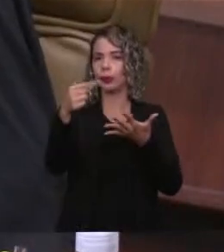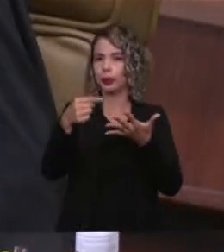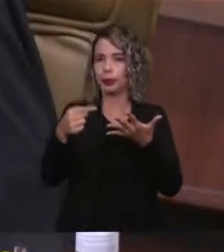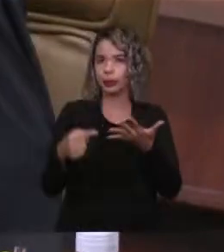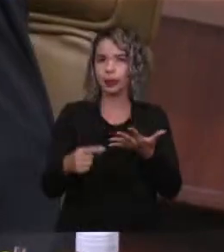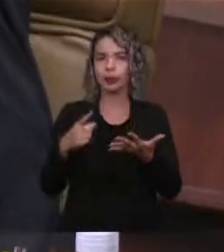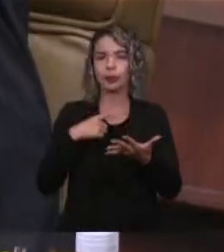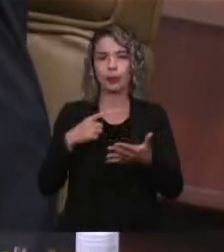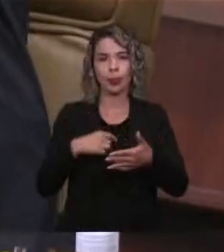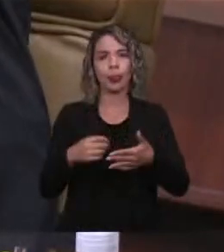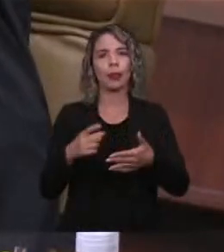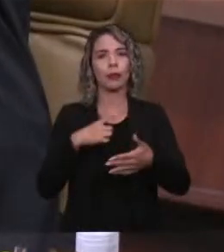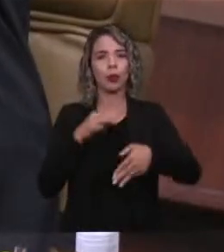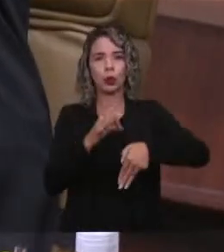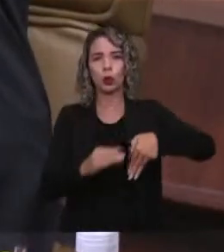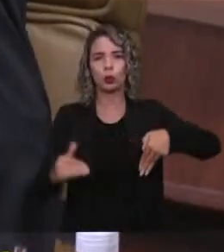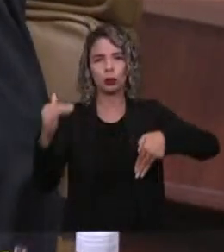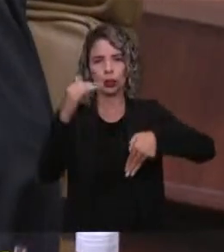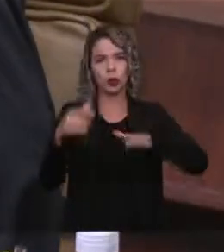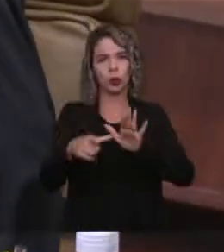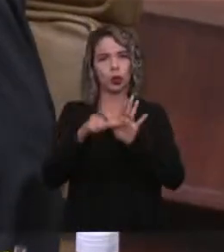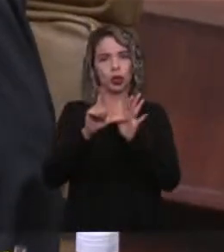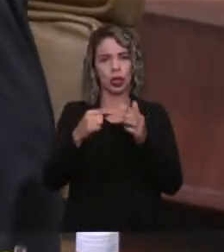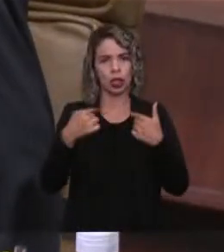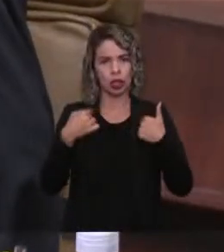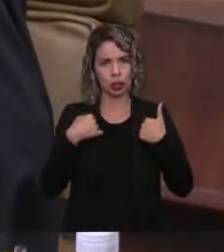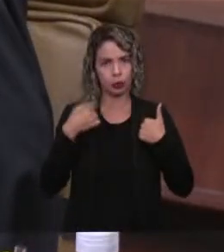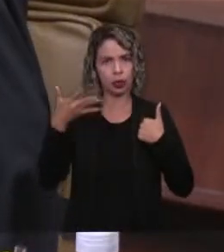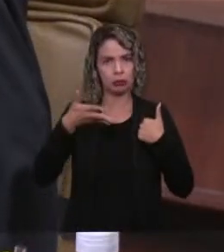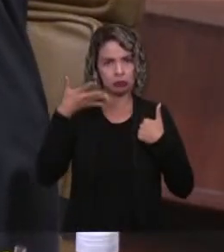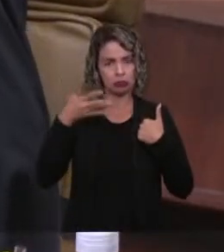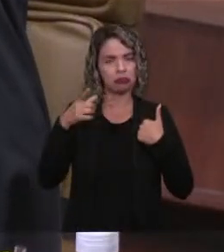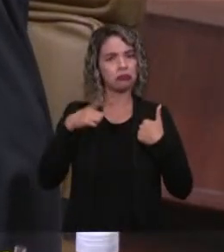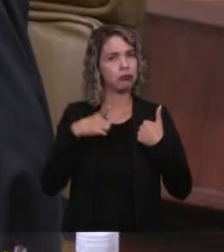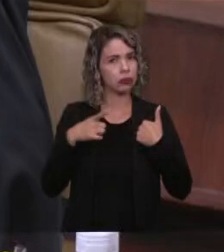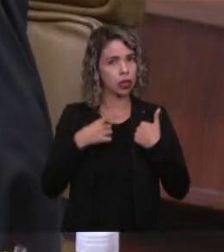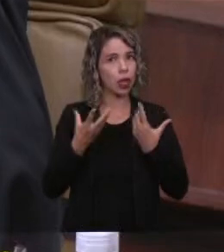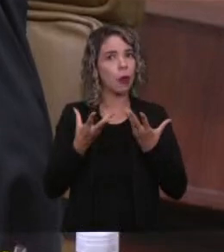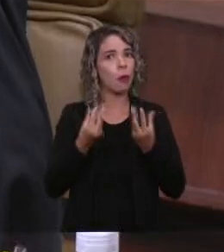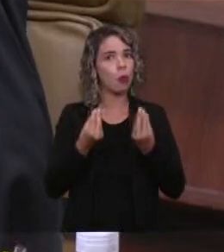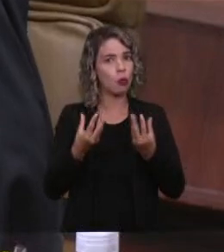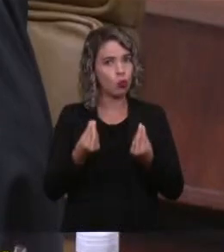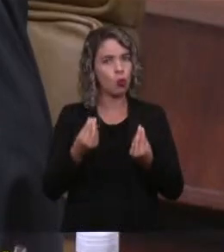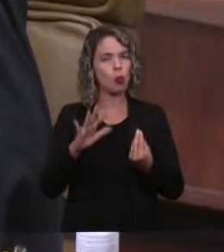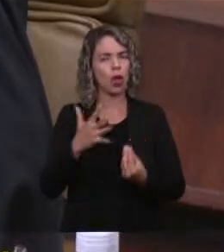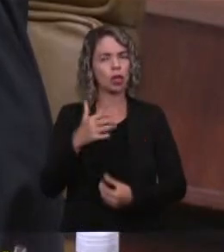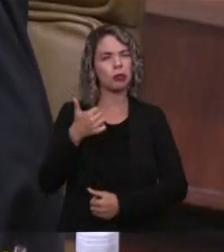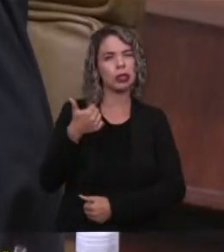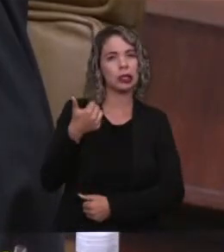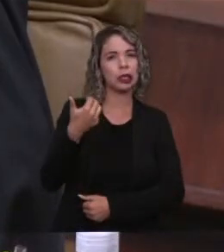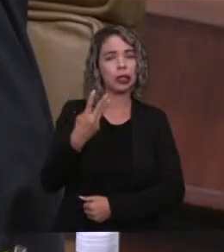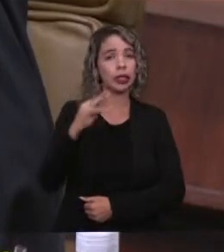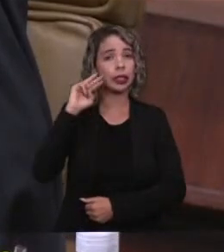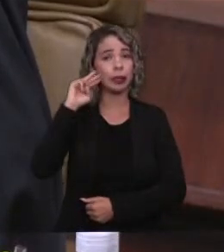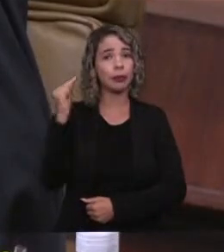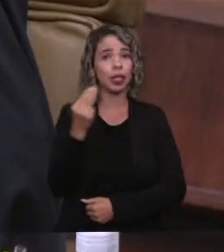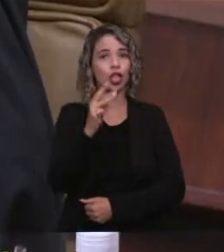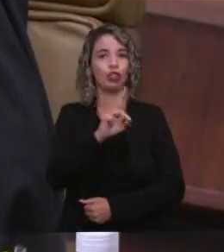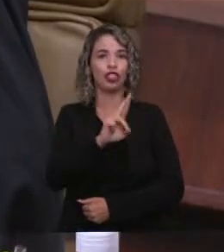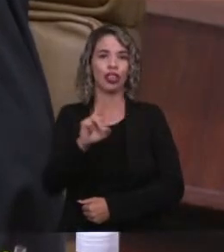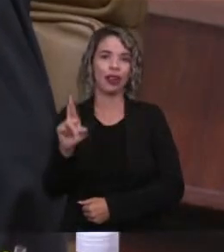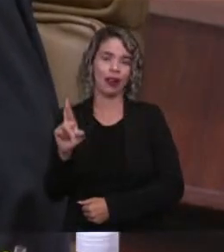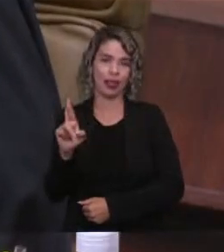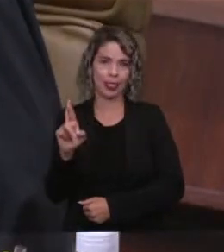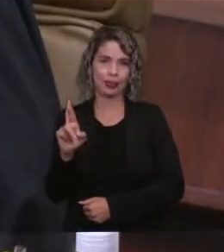eminentes ministros que me antecederam, bastante significativos, ao menos aí 13 milhões de